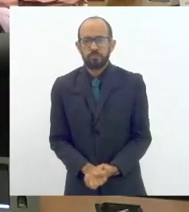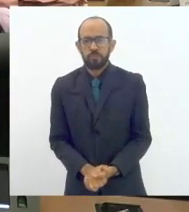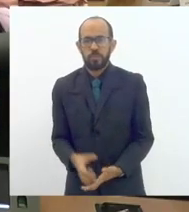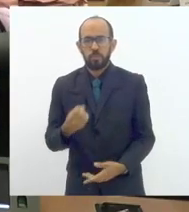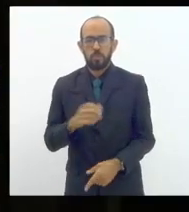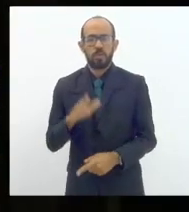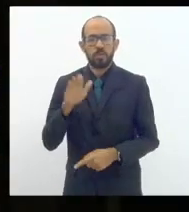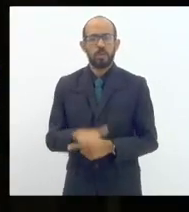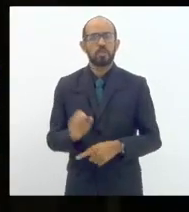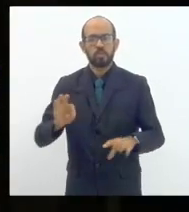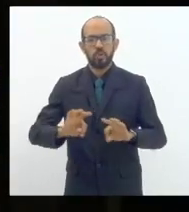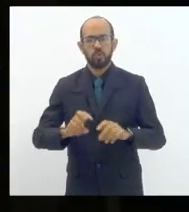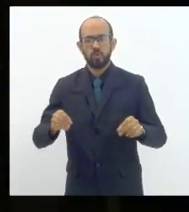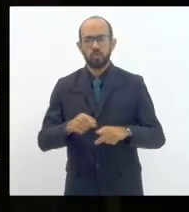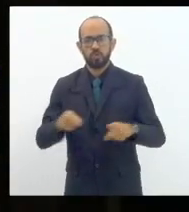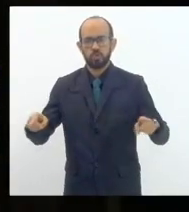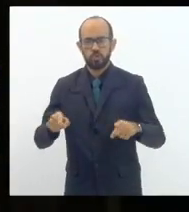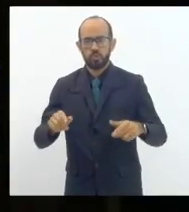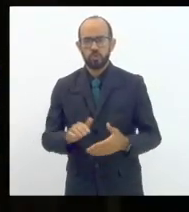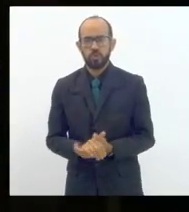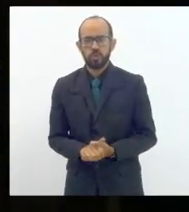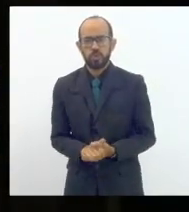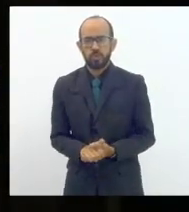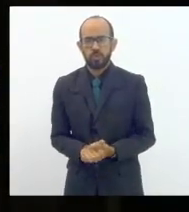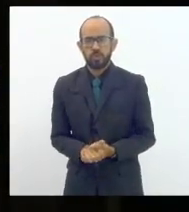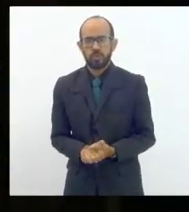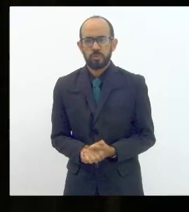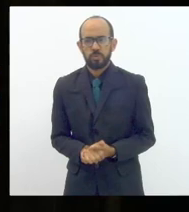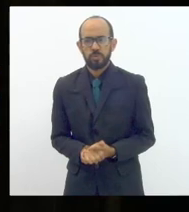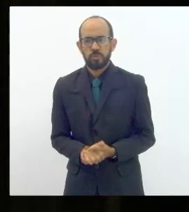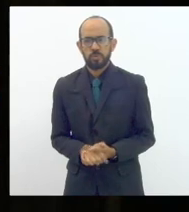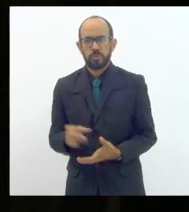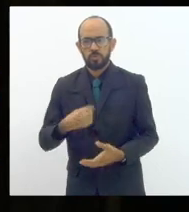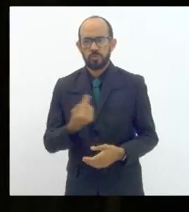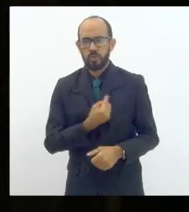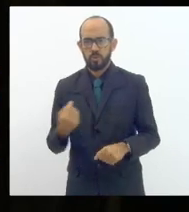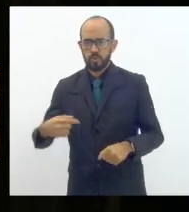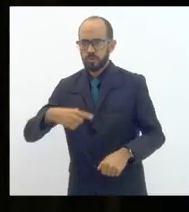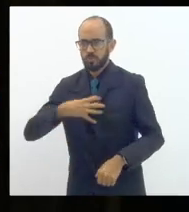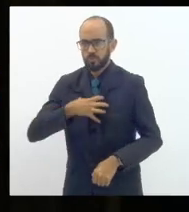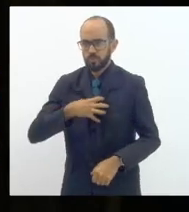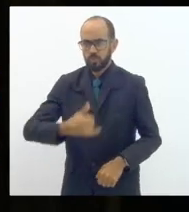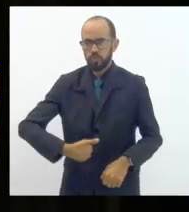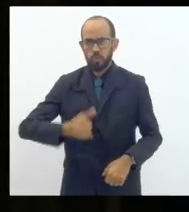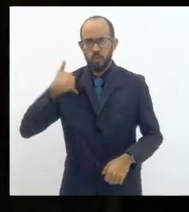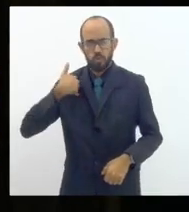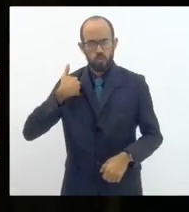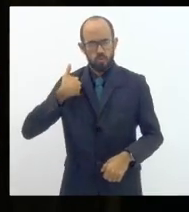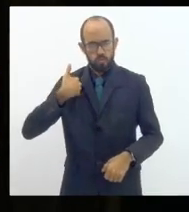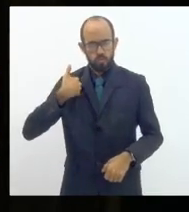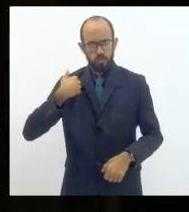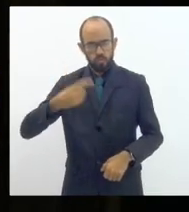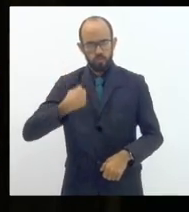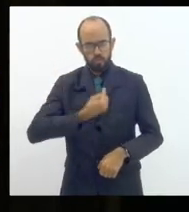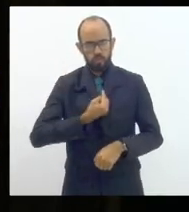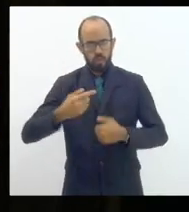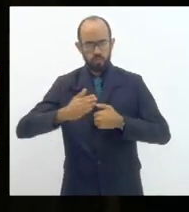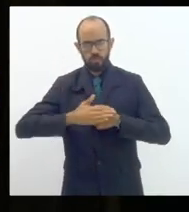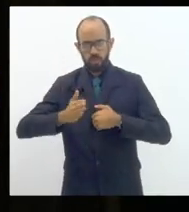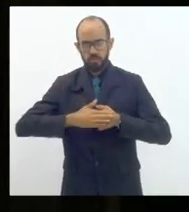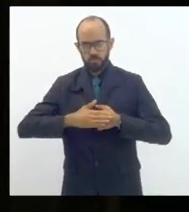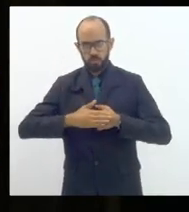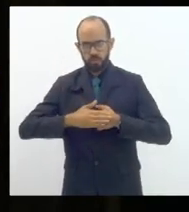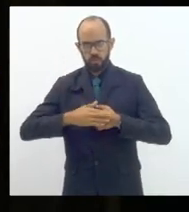Boa tarde a todos e a todas. Nós temos que sentir orgulho muito grande de nós. Não é para